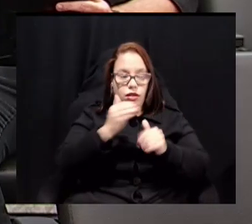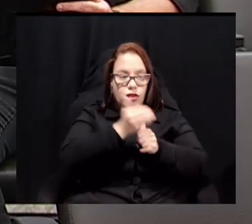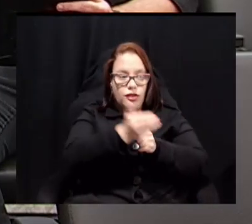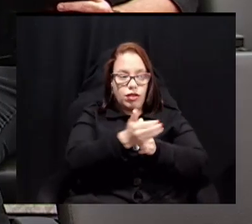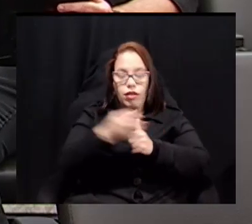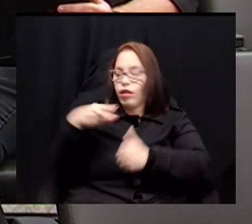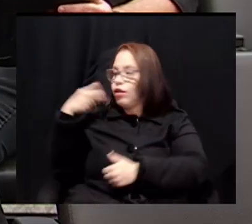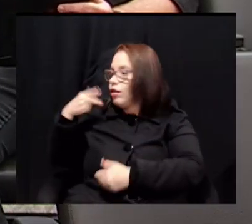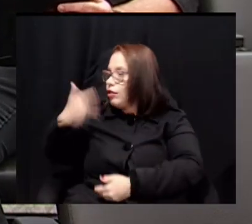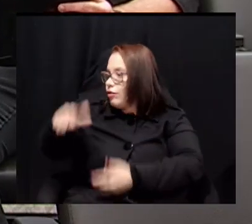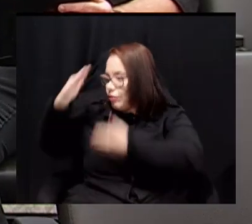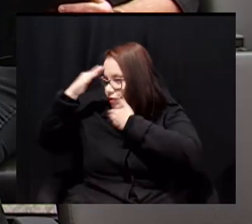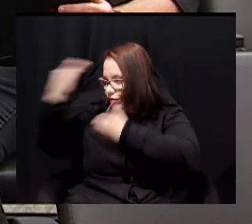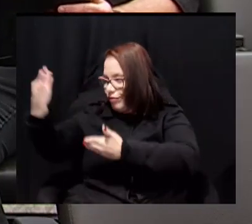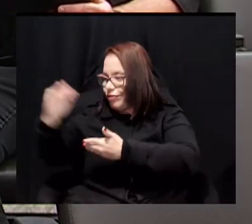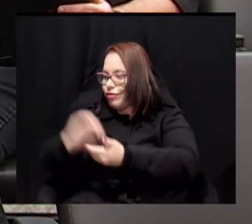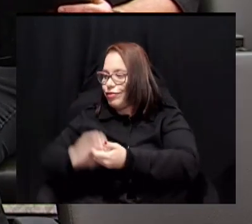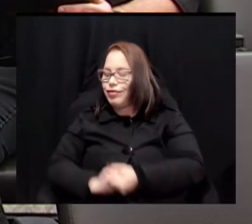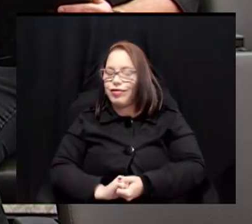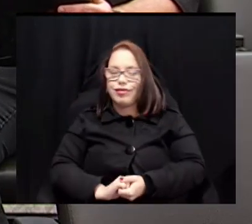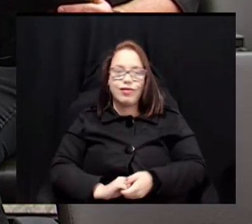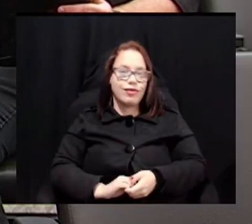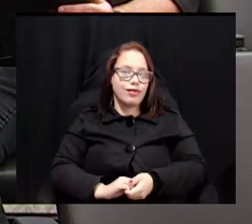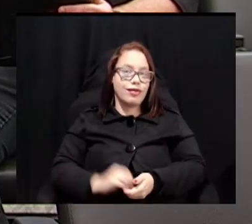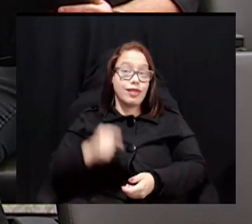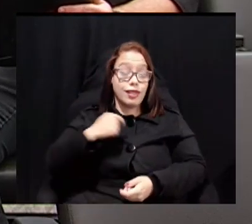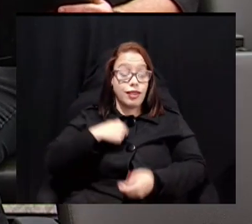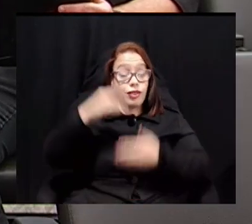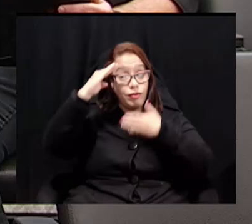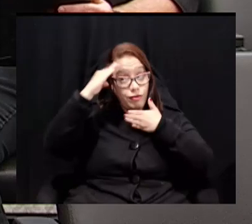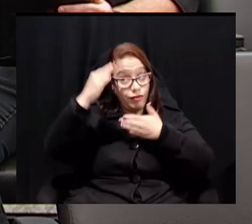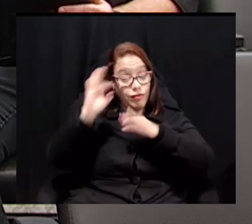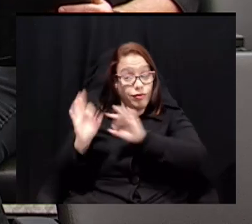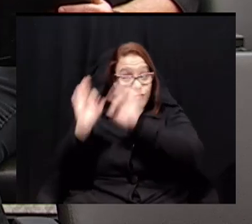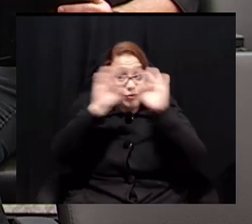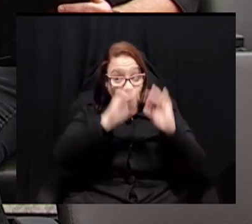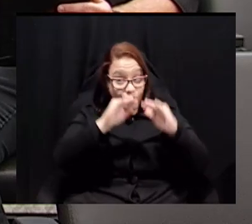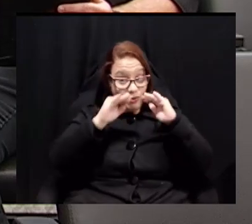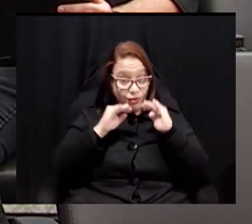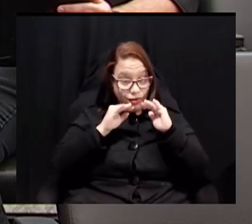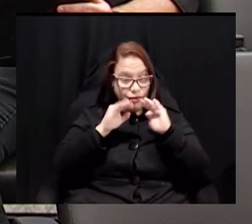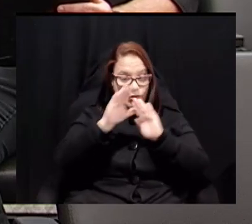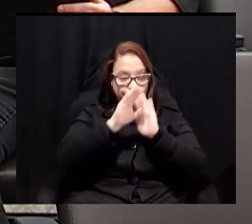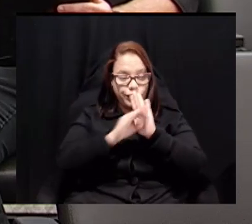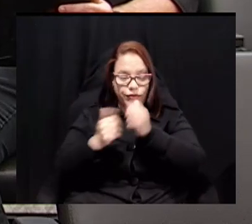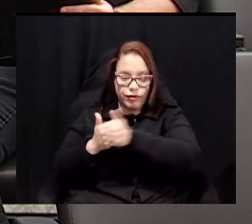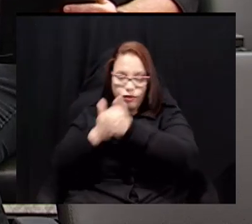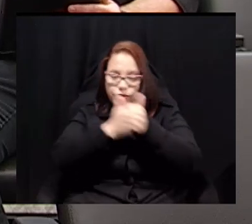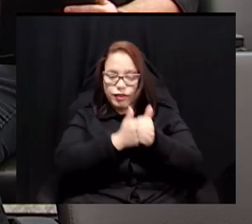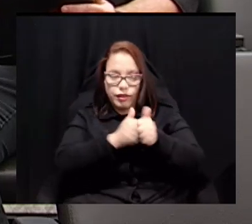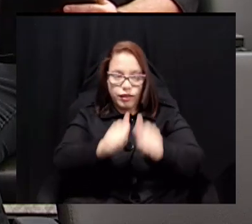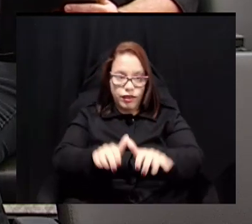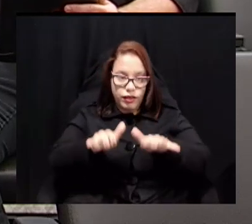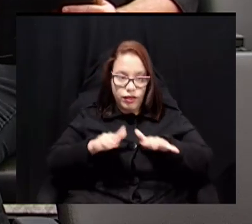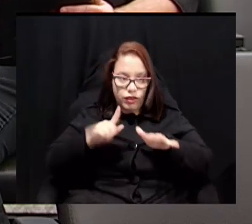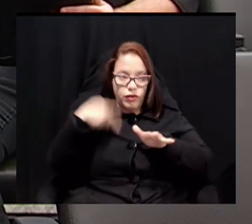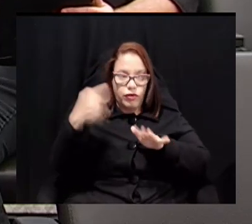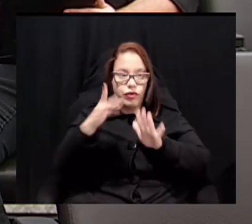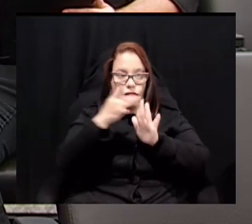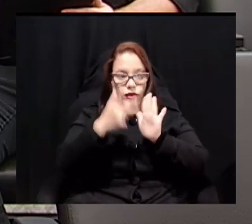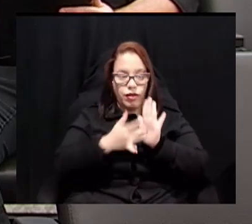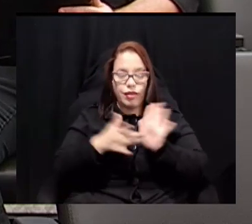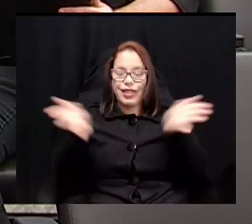vez, muito obrigado, viu? Eu também agradeço você que está em casa pela sua companhia, pela sua audiência. Até o próximo Em Pauta.